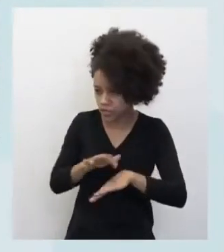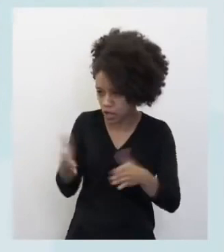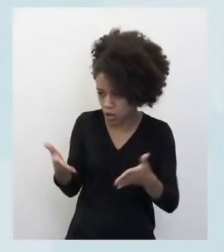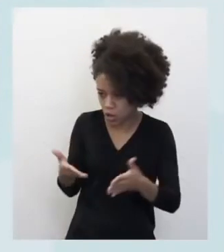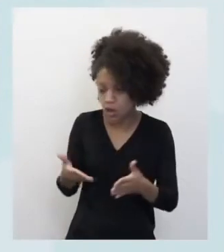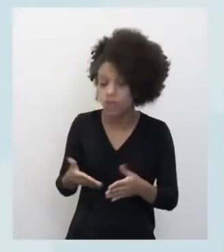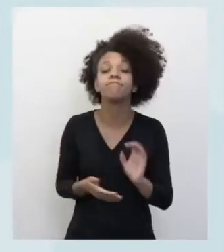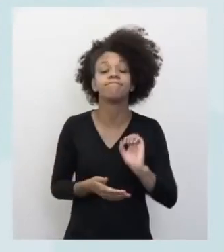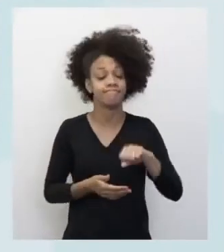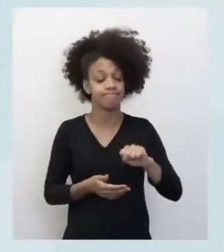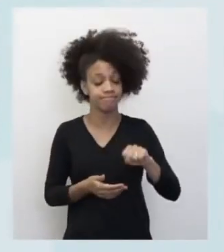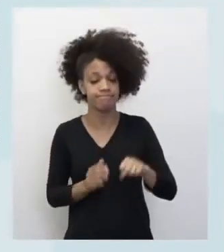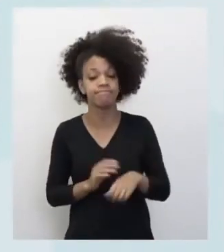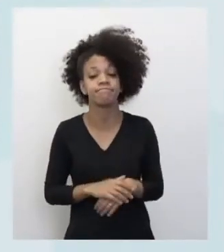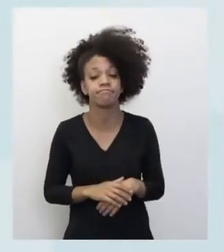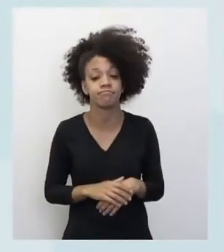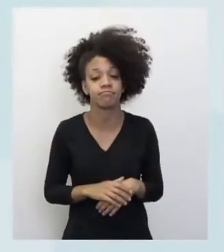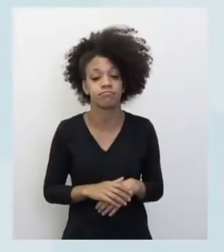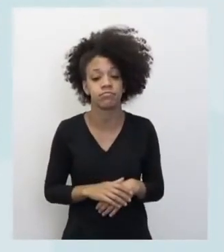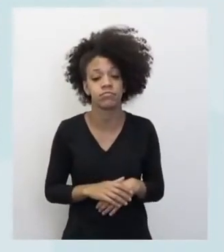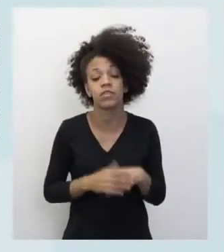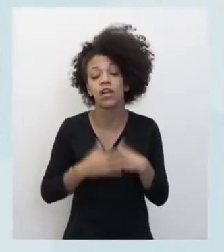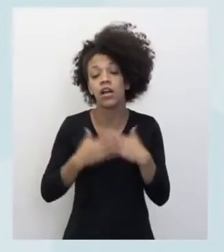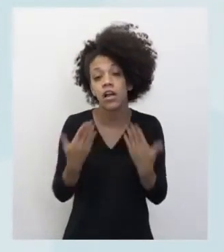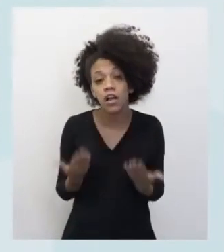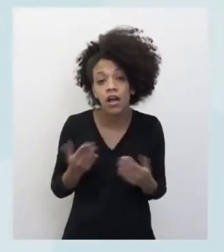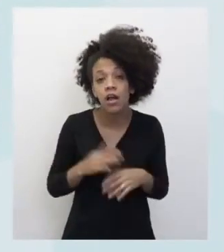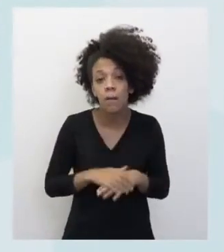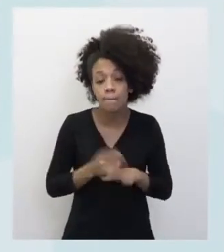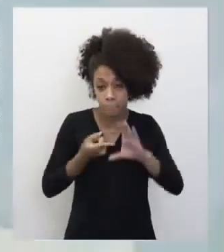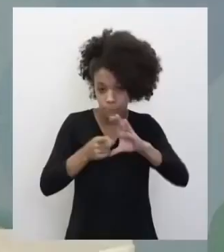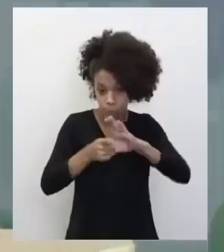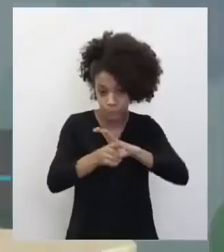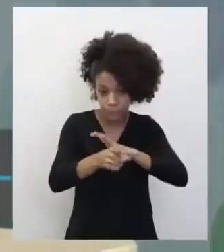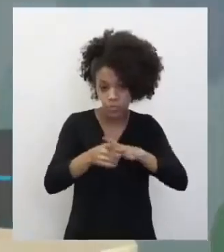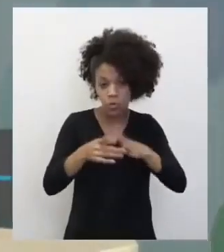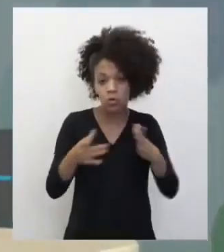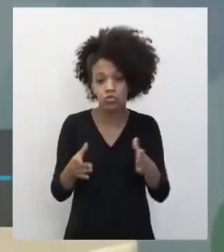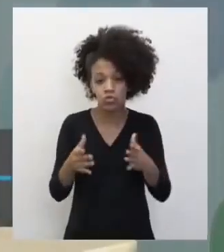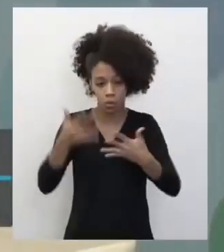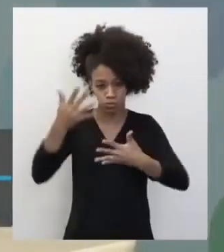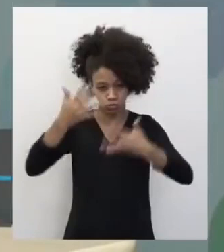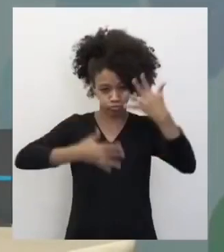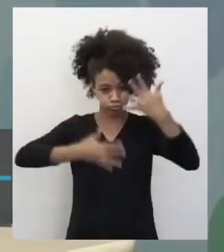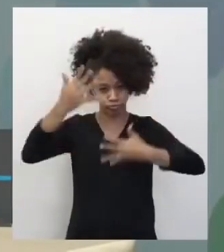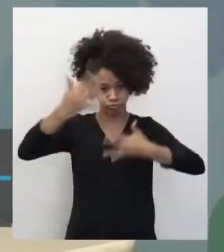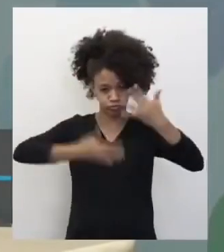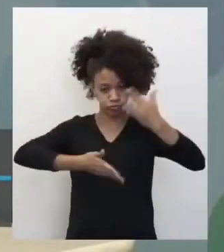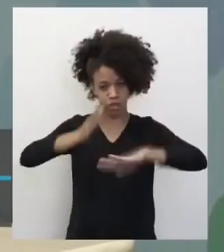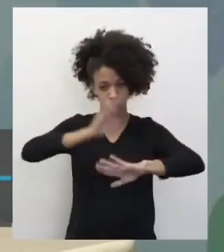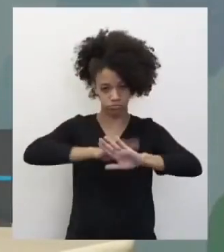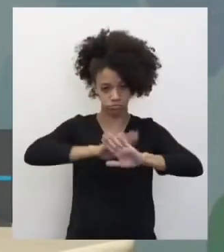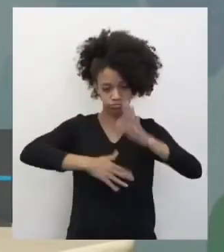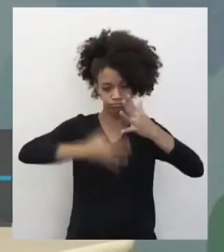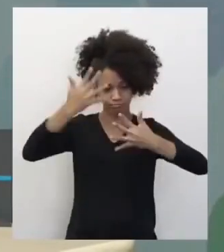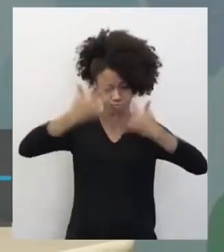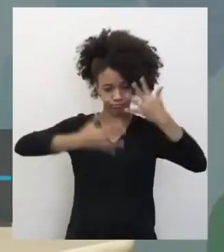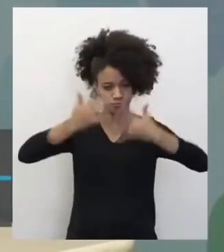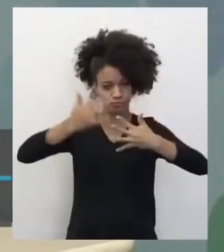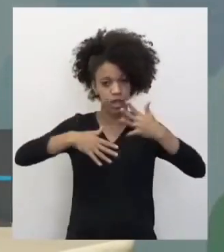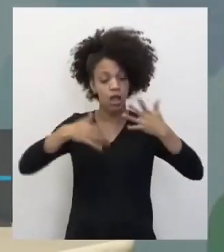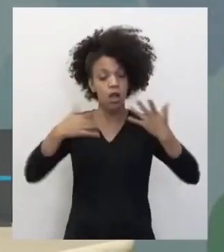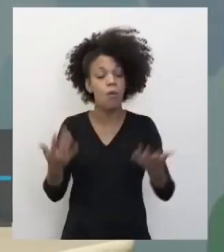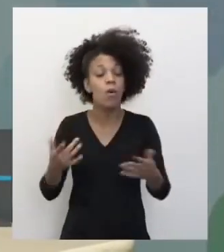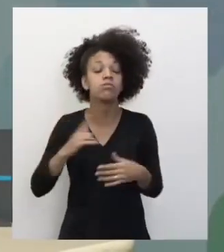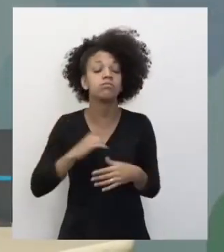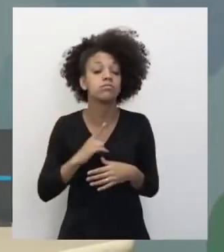que aí seria, com a maior profundidade de campo, seria o desfoque que faz atrás. Tá. Que quando você está com uma